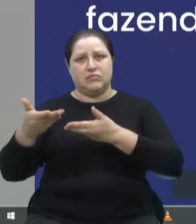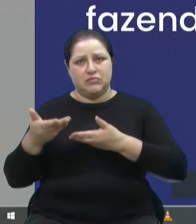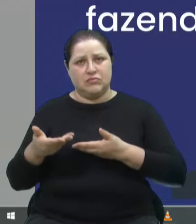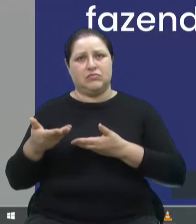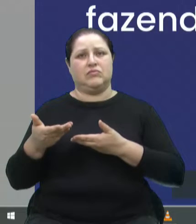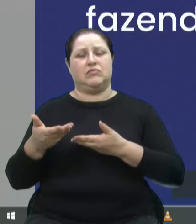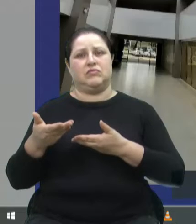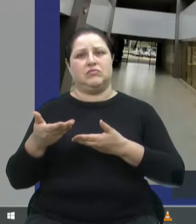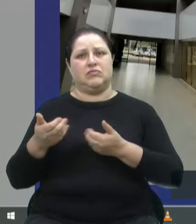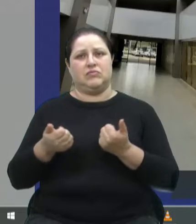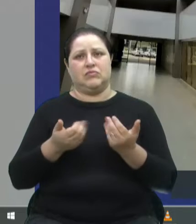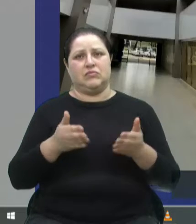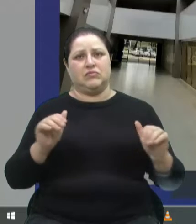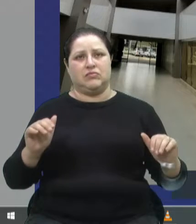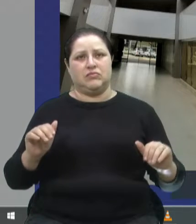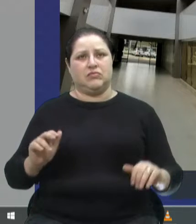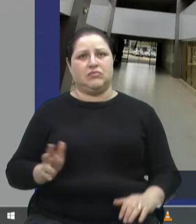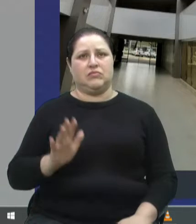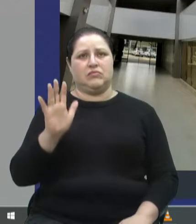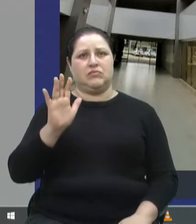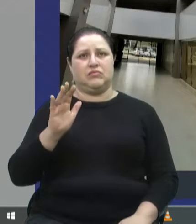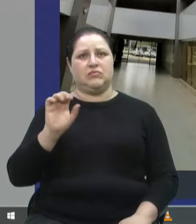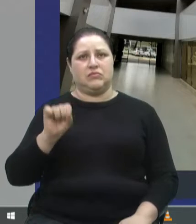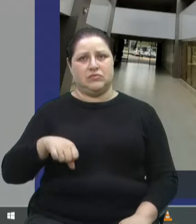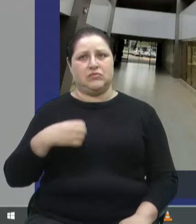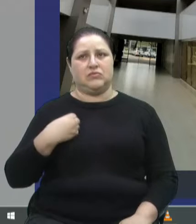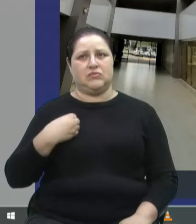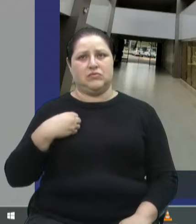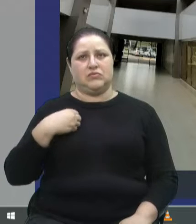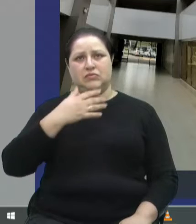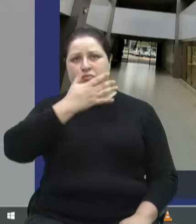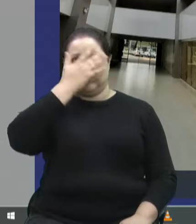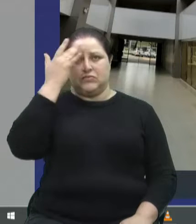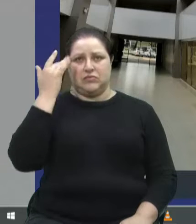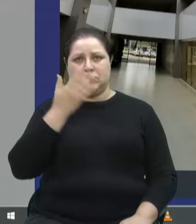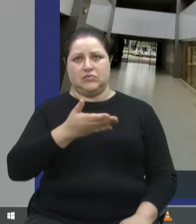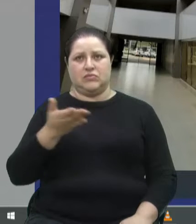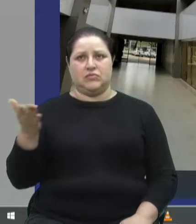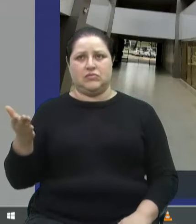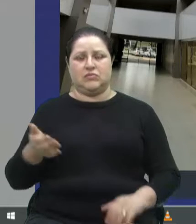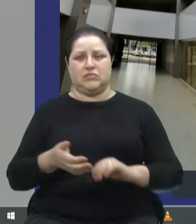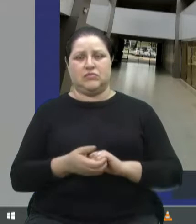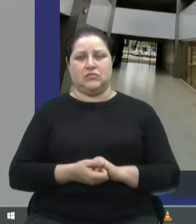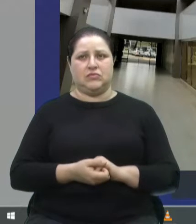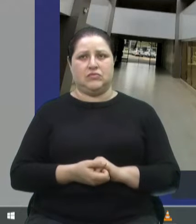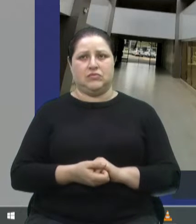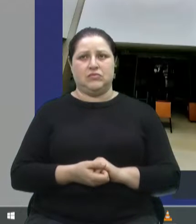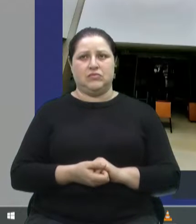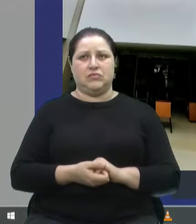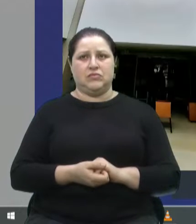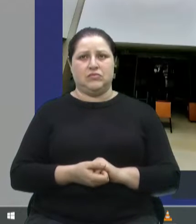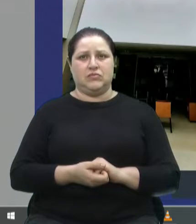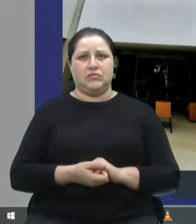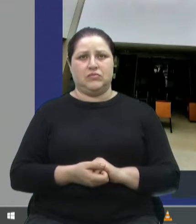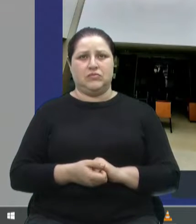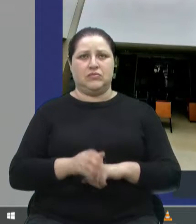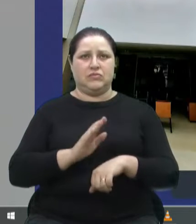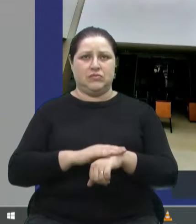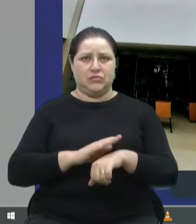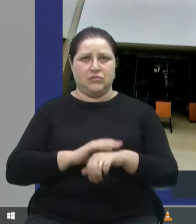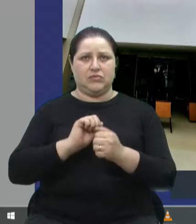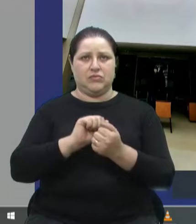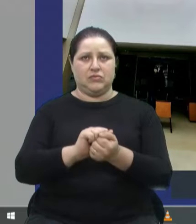agregando valores, sim, na vida das pessoas. Então, nesta ocasião, né,